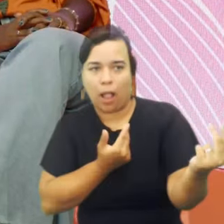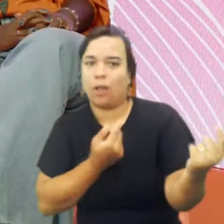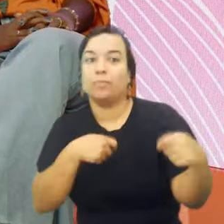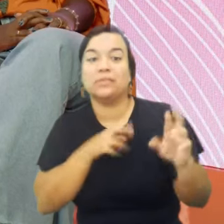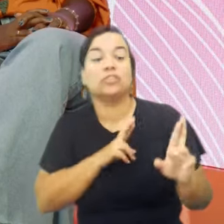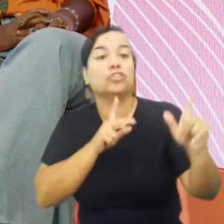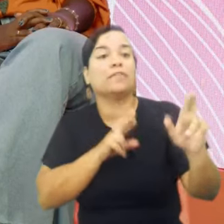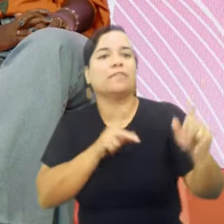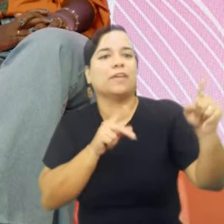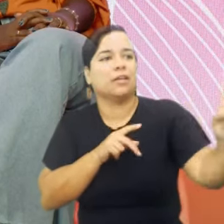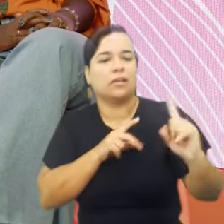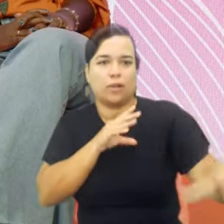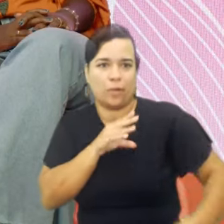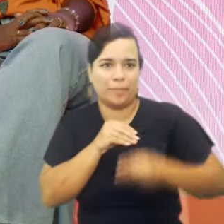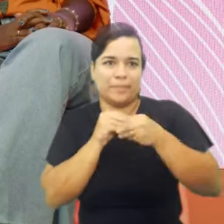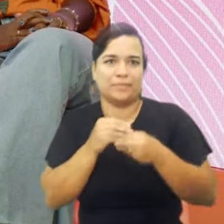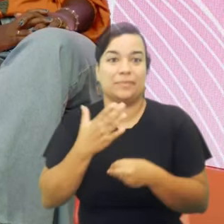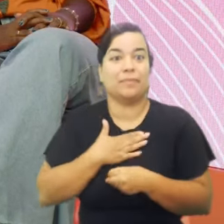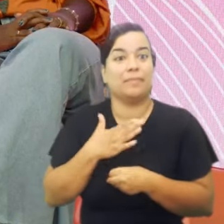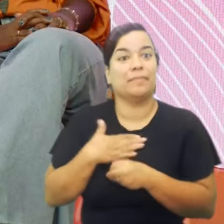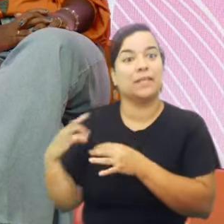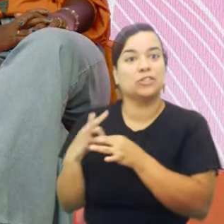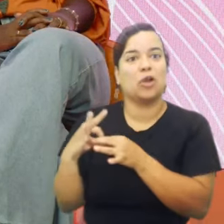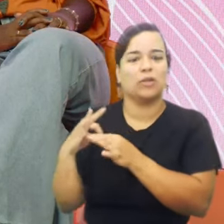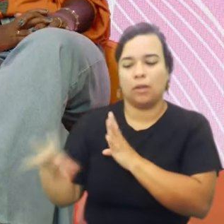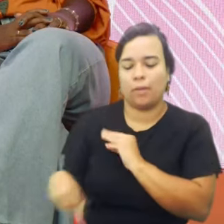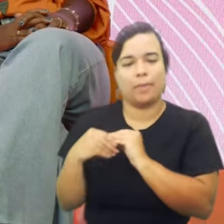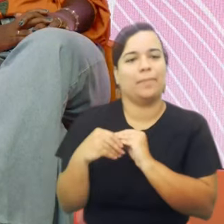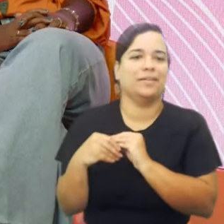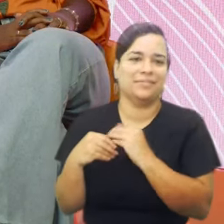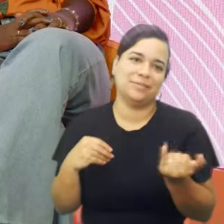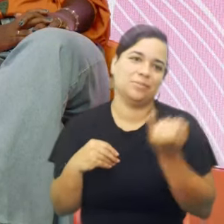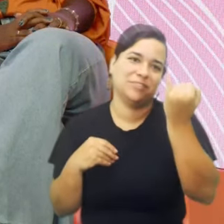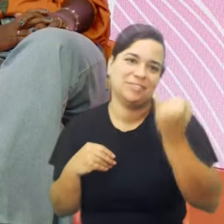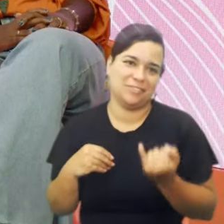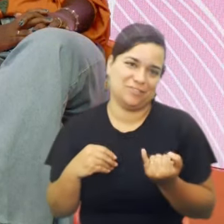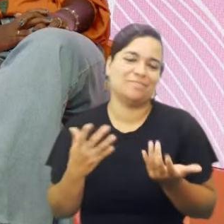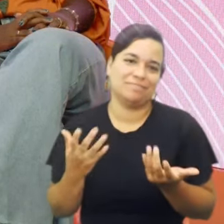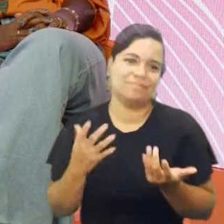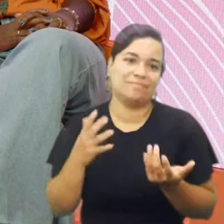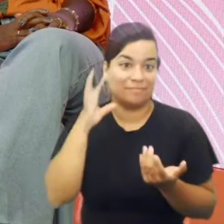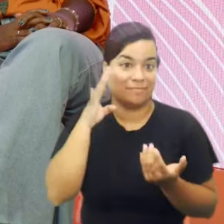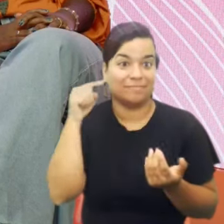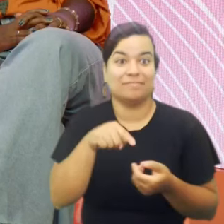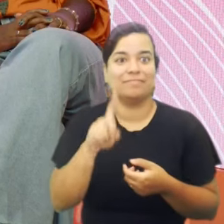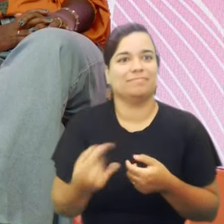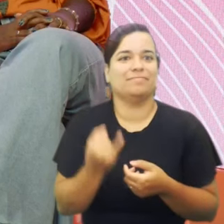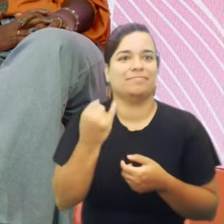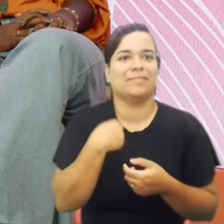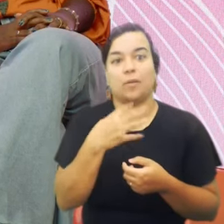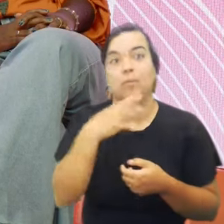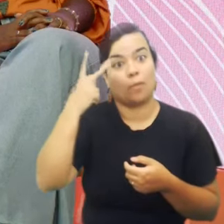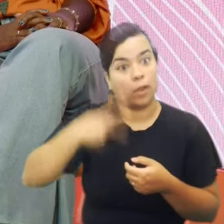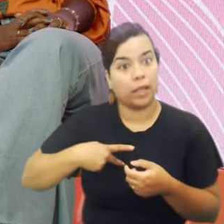pessoas que te complementem, assim. Minha sócia é meu complemento, assim. Então, é super importante a gente pensar sempre nisso, né? A partir do momento que eu me conheço,